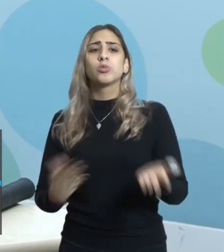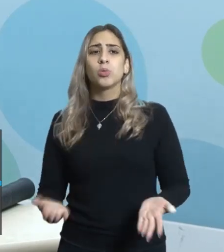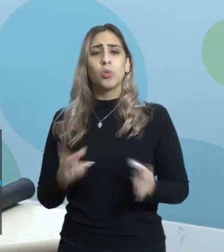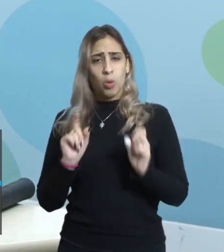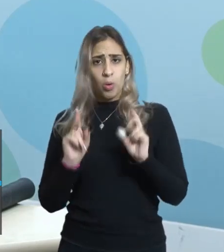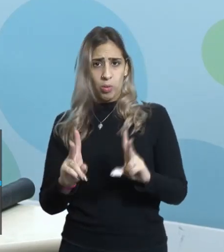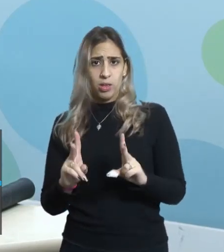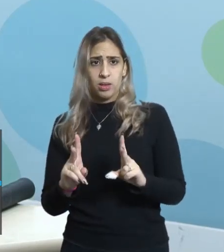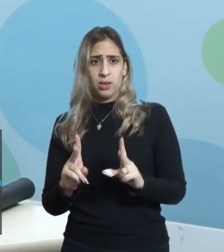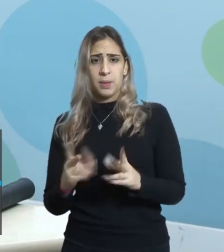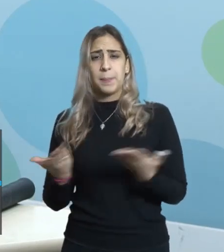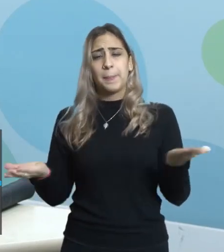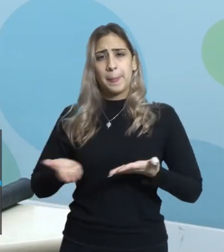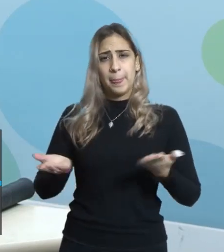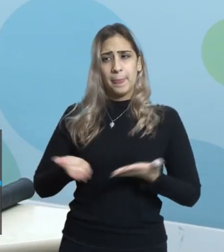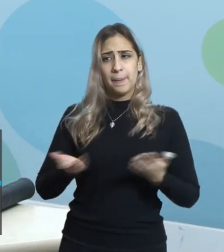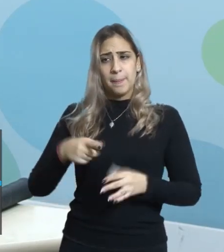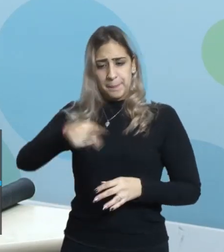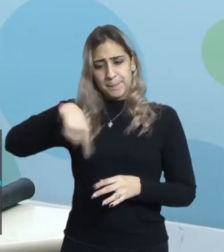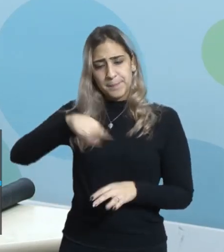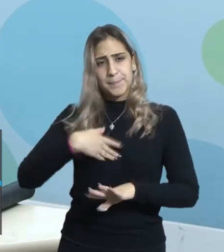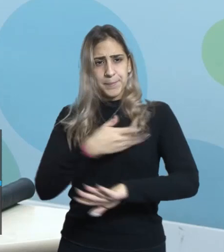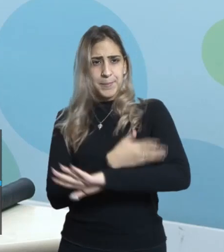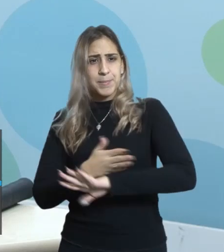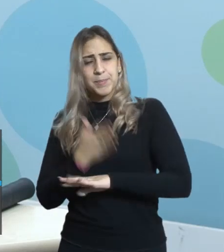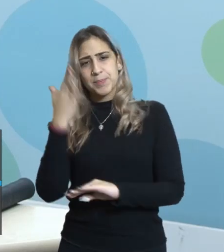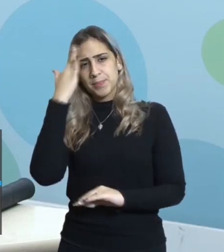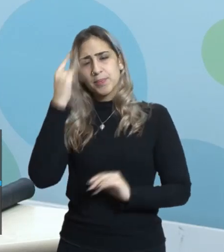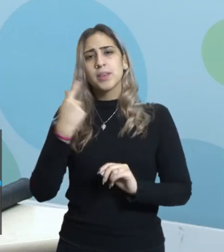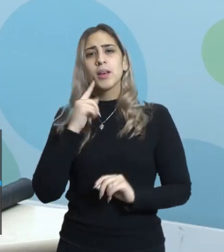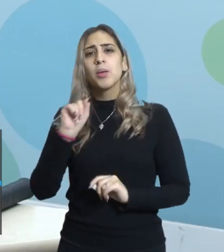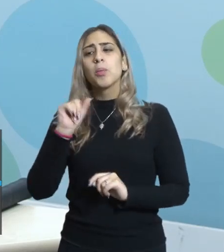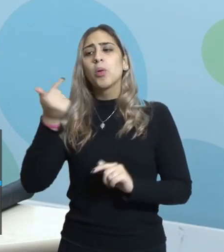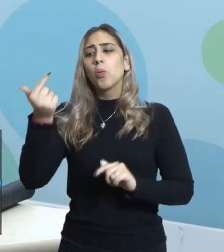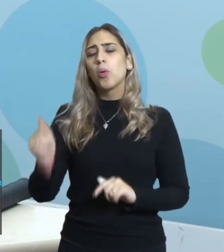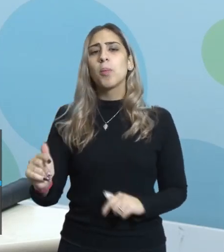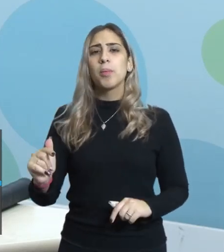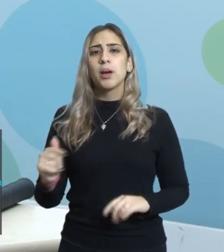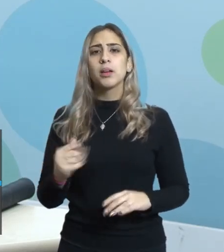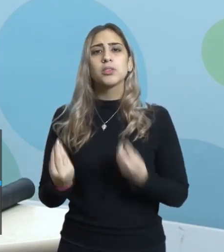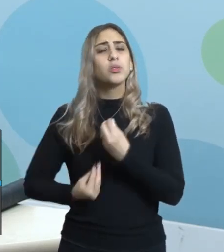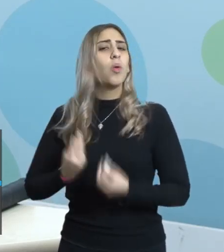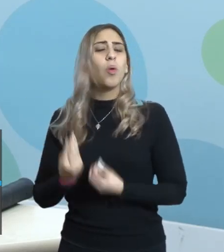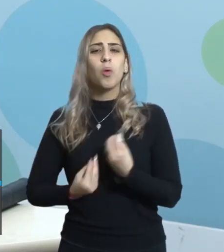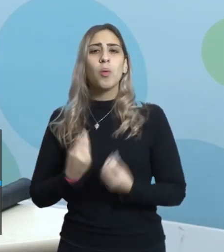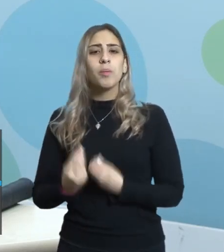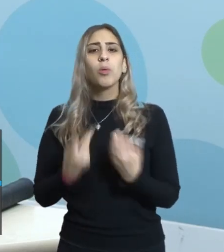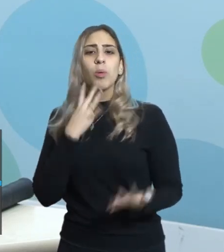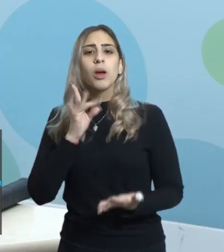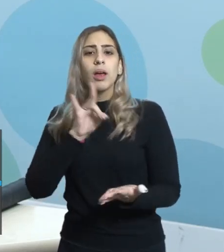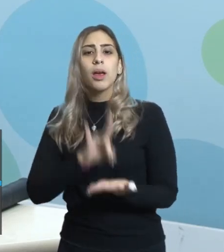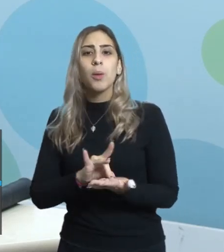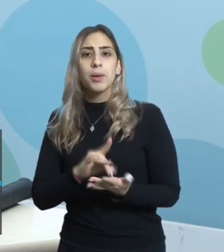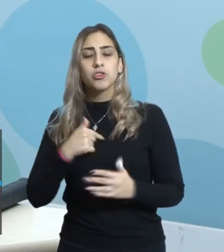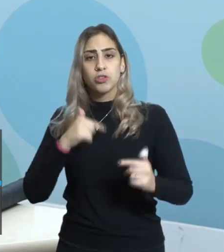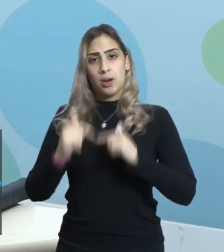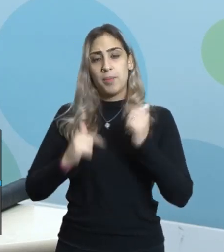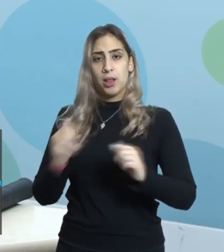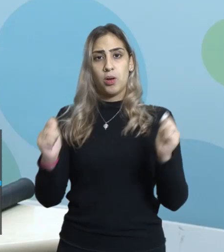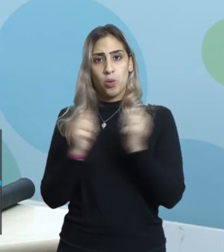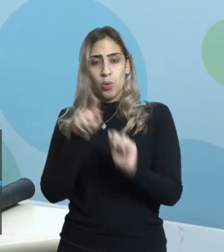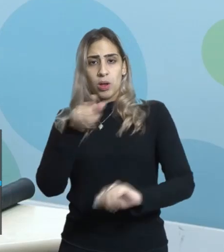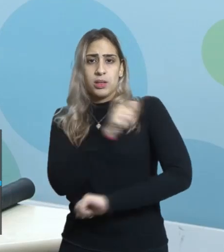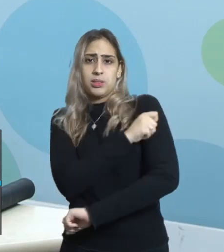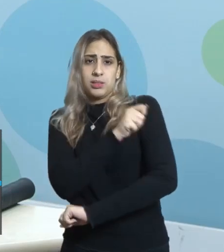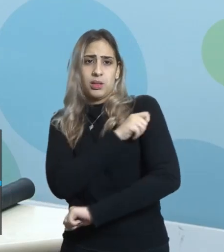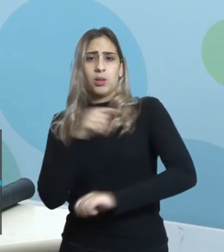Ok? Agora vocês vão começar a saber um pouco mais de como realmente trabalhar com esse aluno